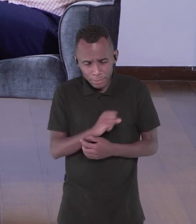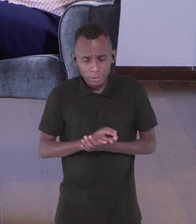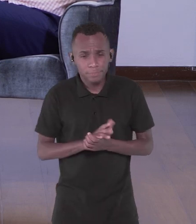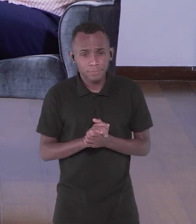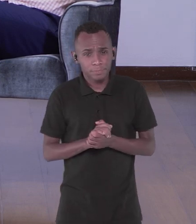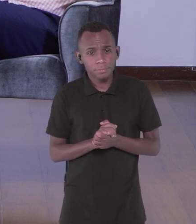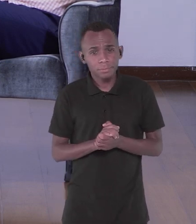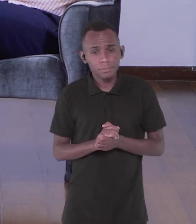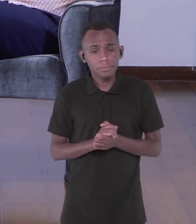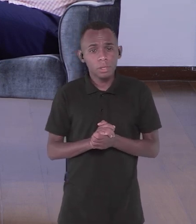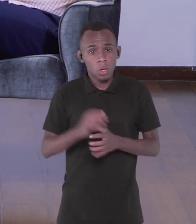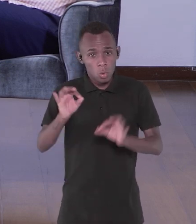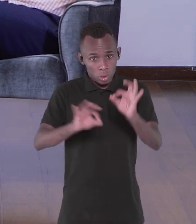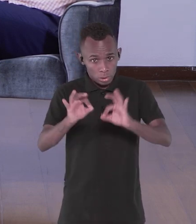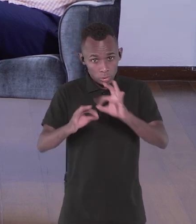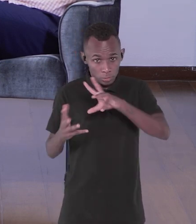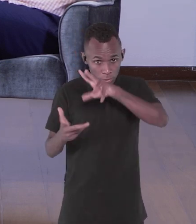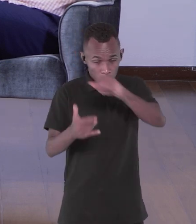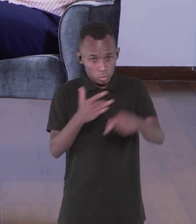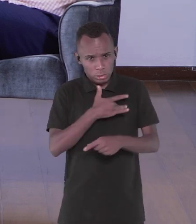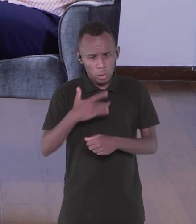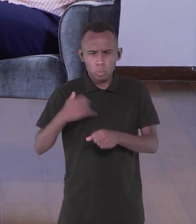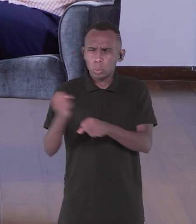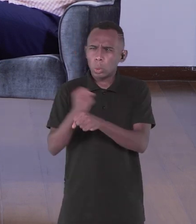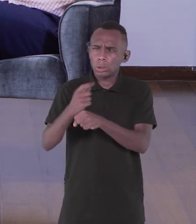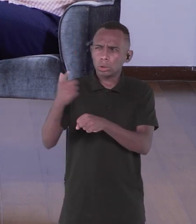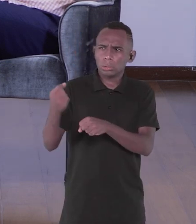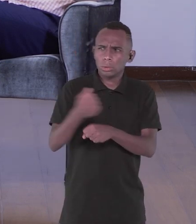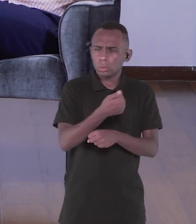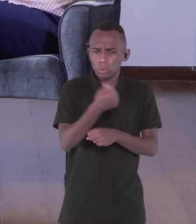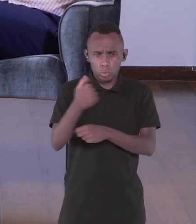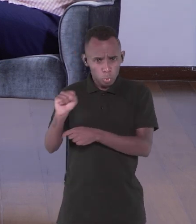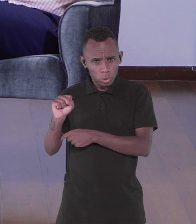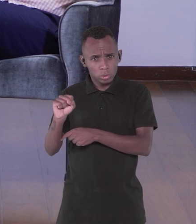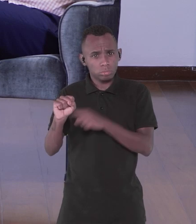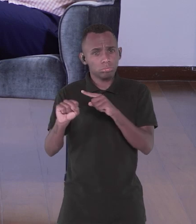A OMS, em 2018